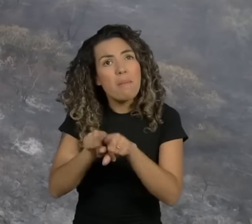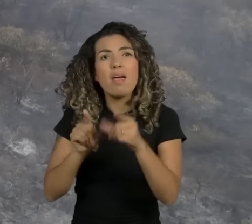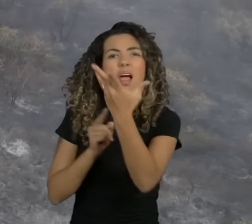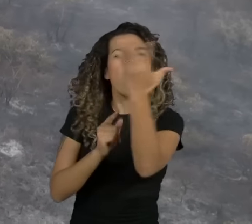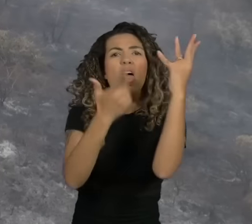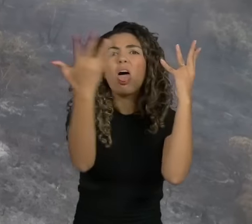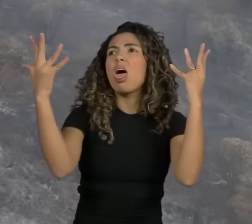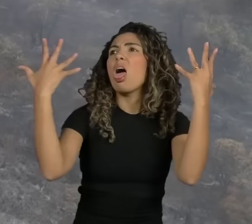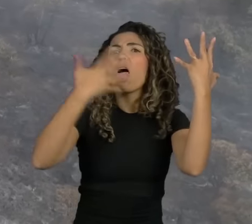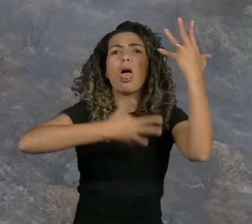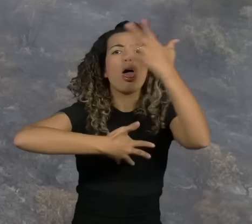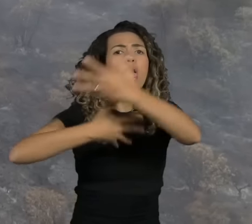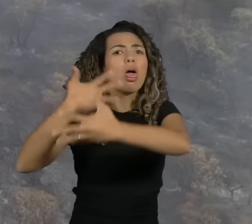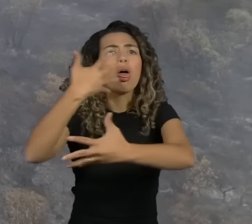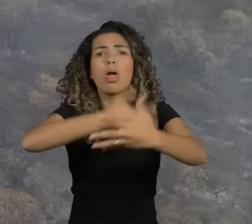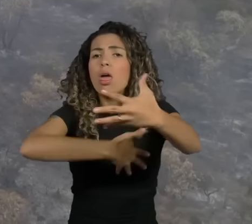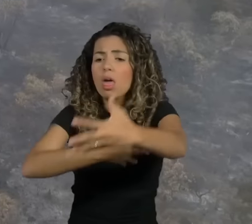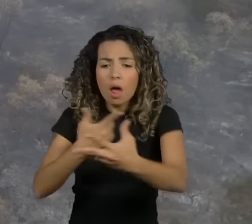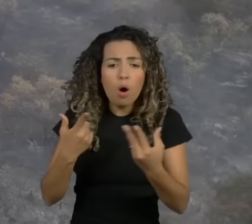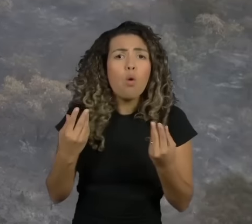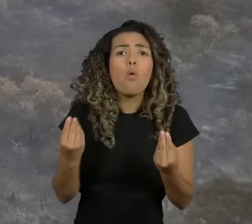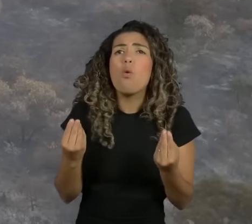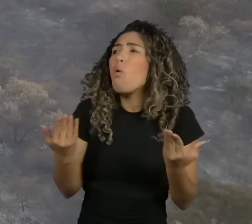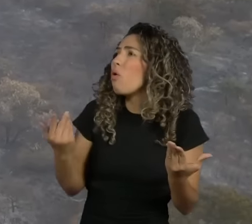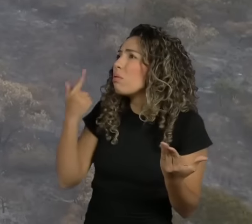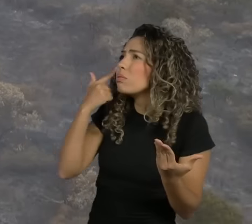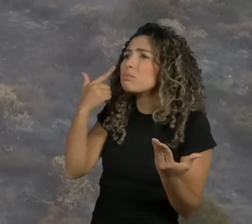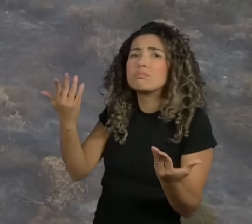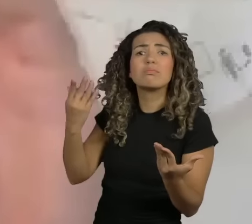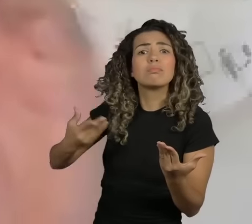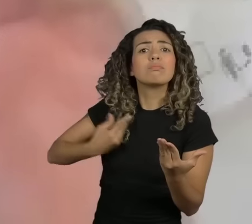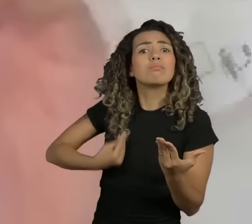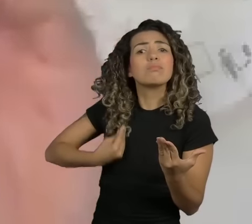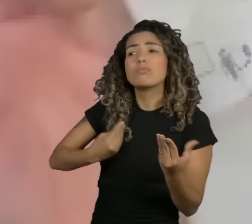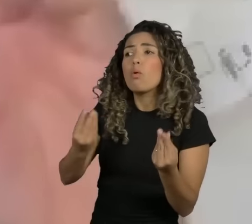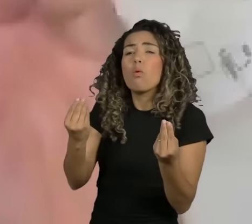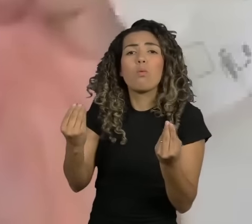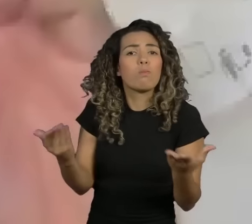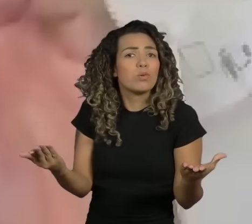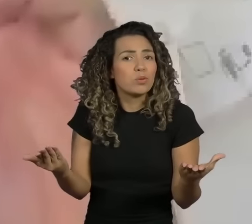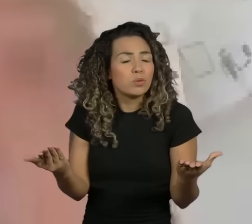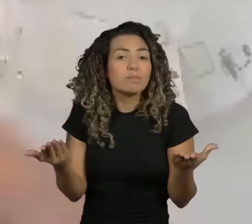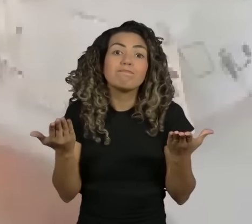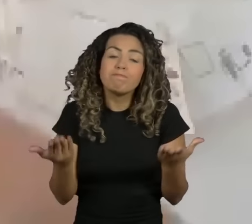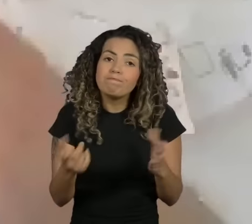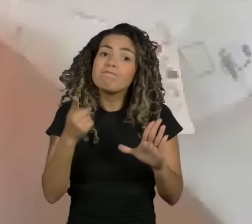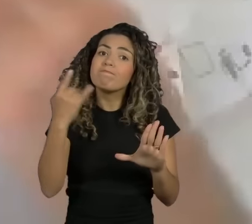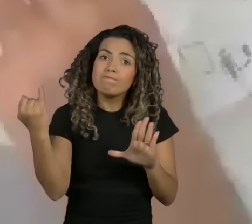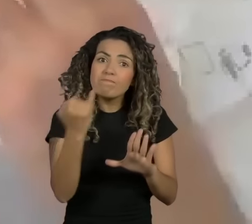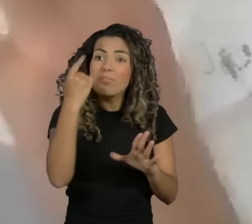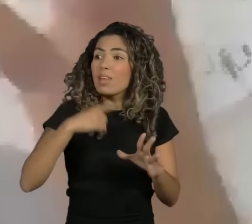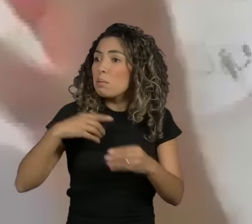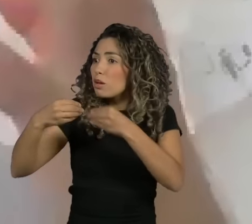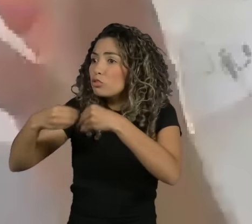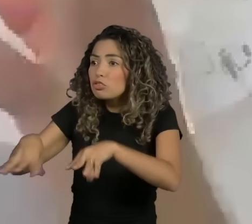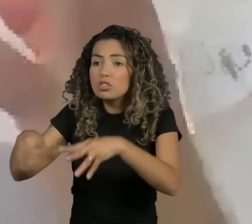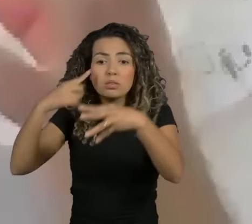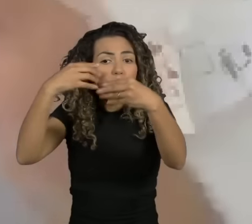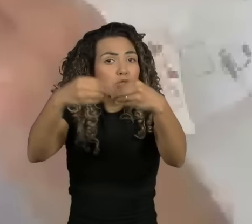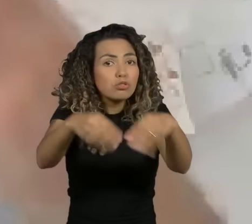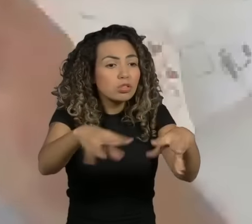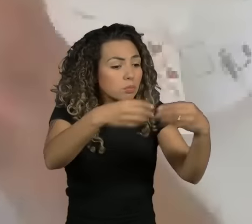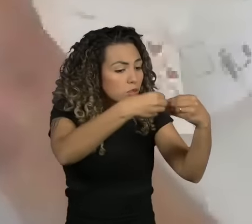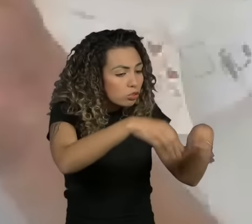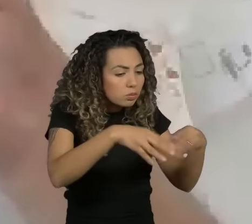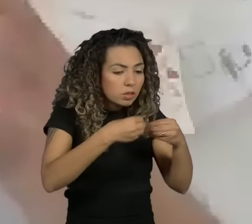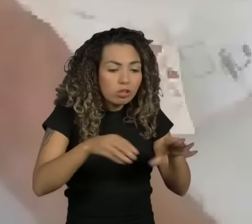destrói florestas, fragmenta a paisagem. Você conectar fragmentos aumenta muito a chance